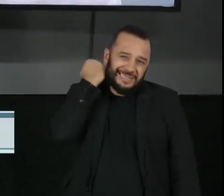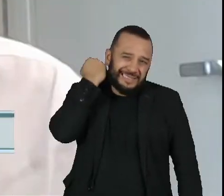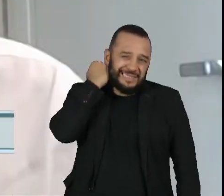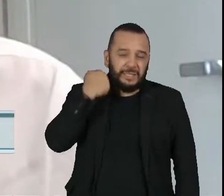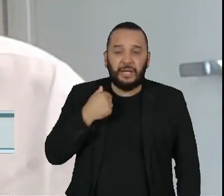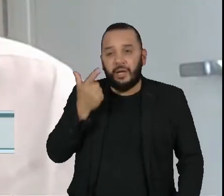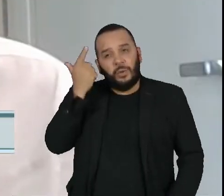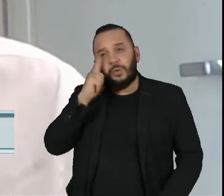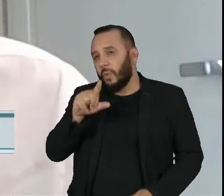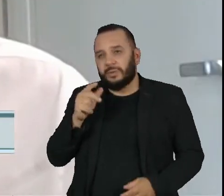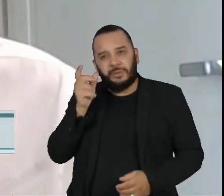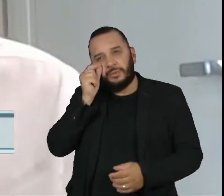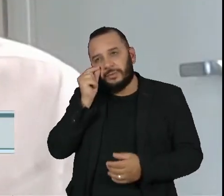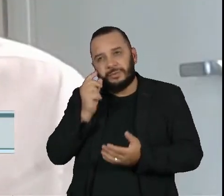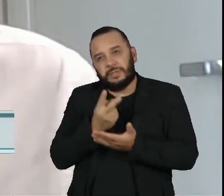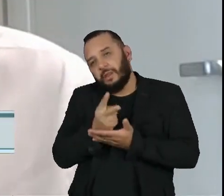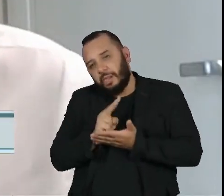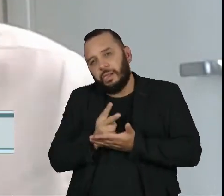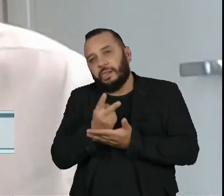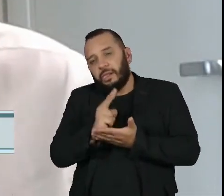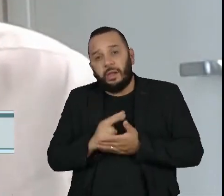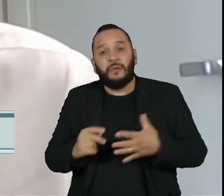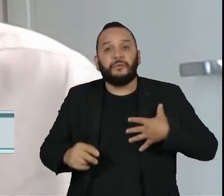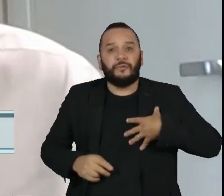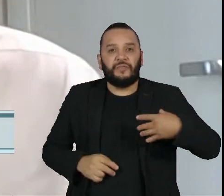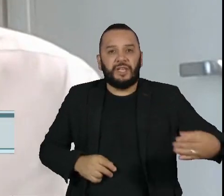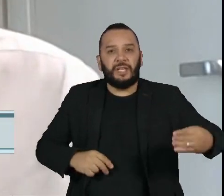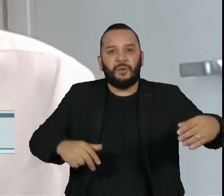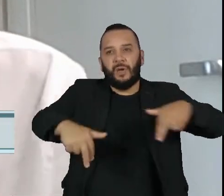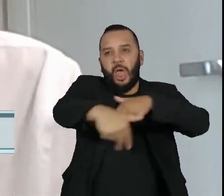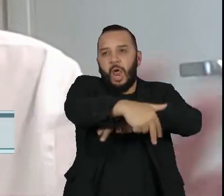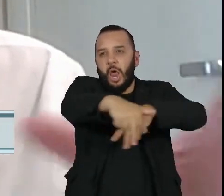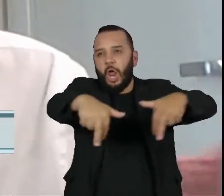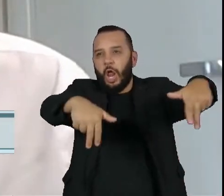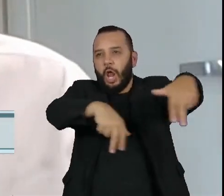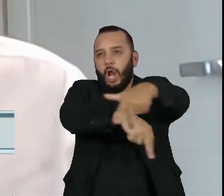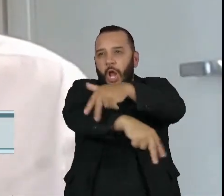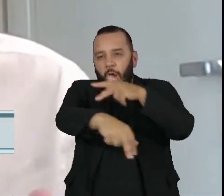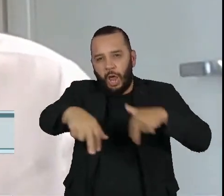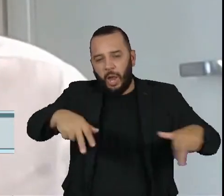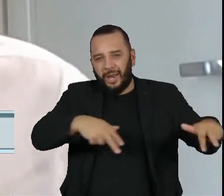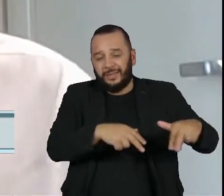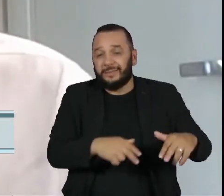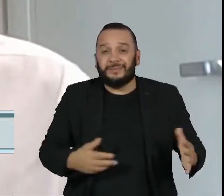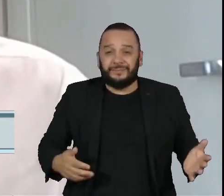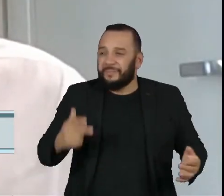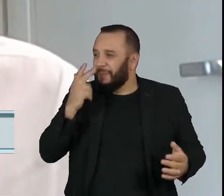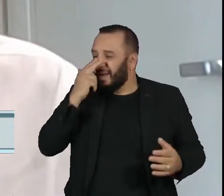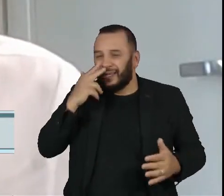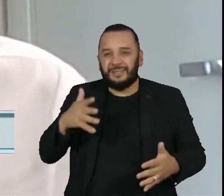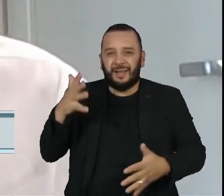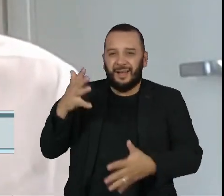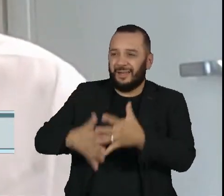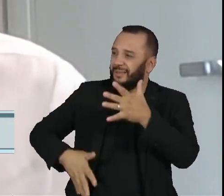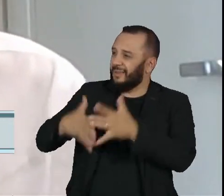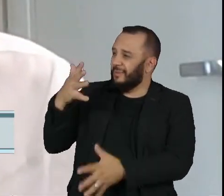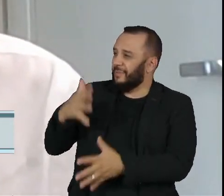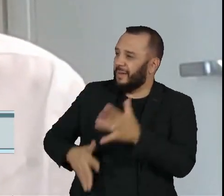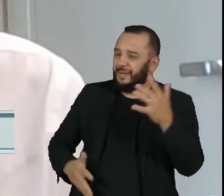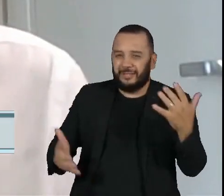dormir, seja porque eu tenho filhos pequenos em casa. Quaisquer condições do meu ambiente que me impedem de